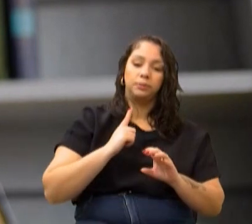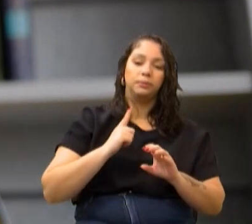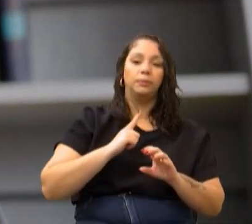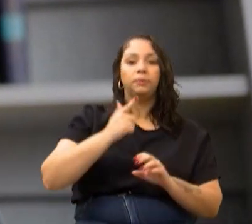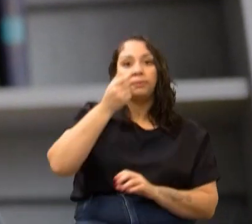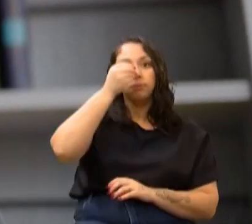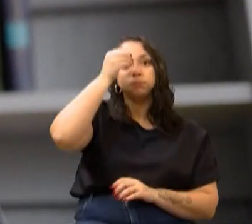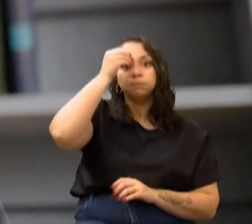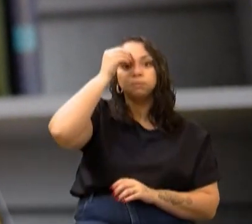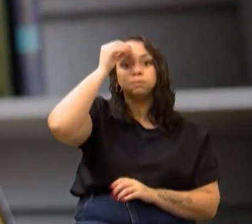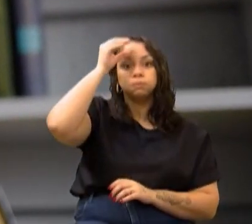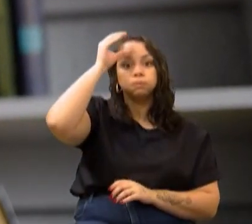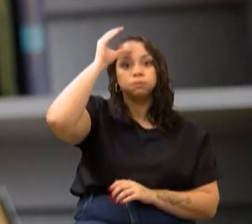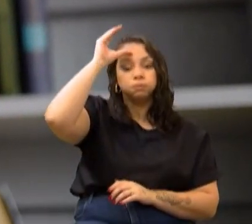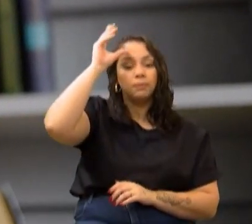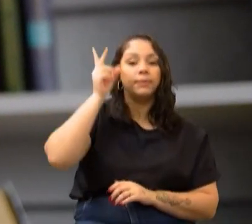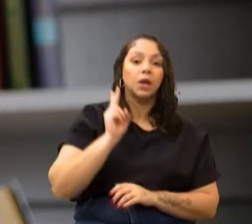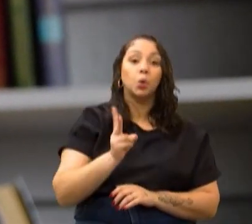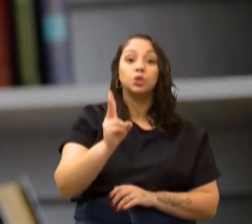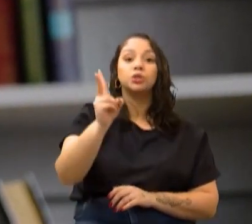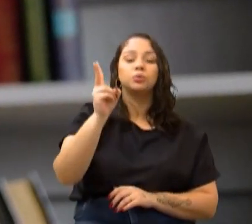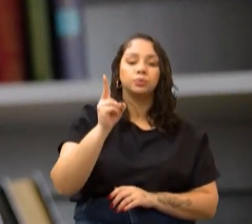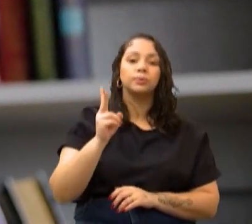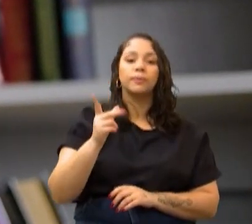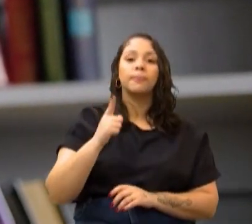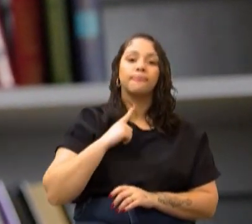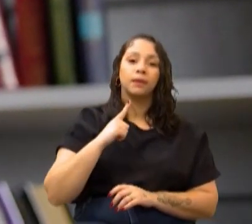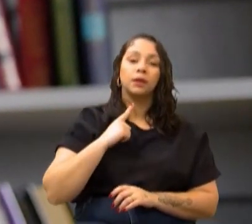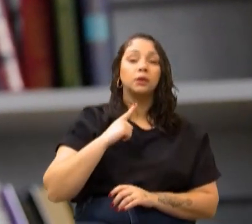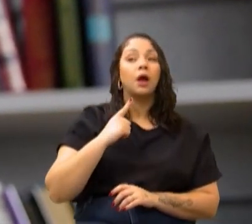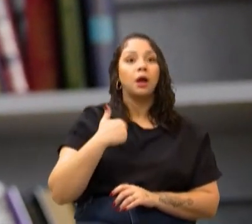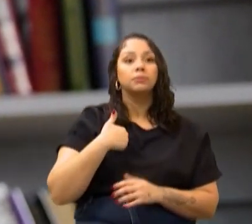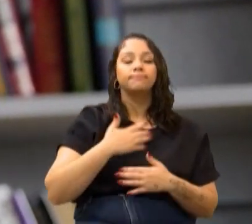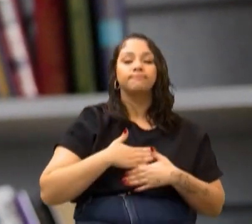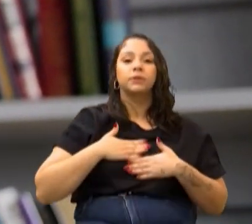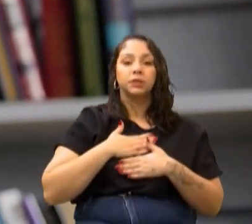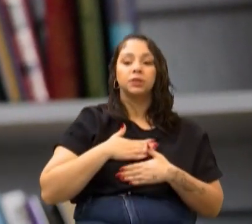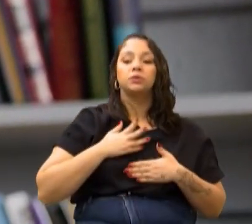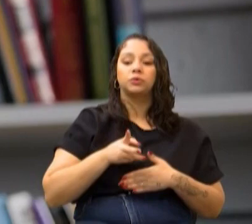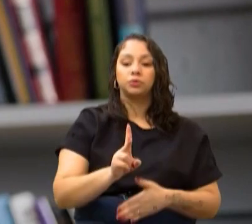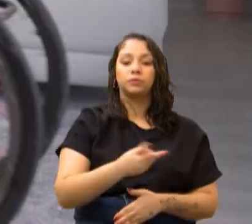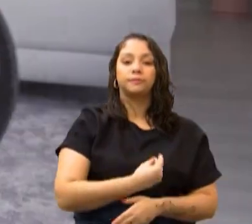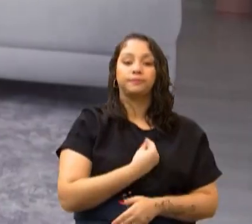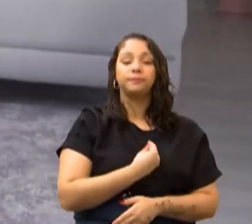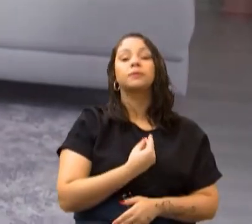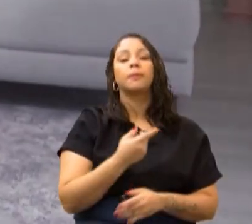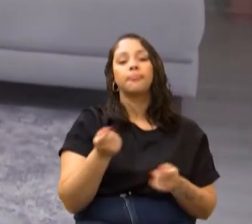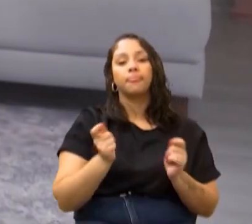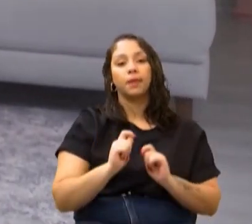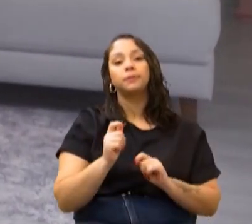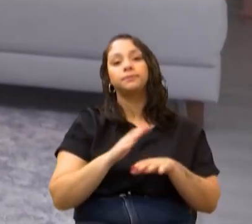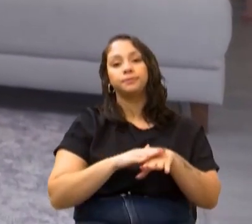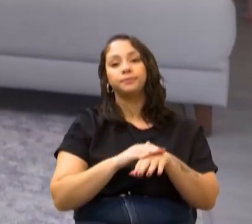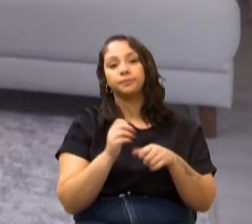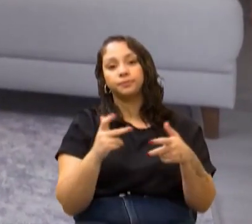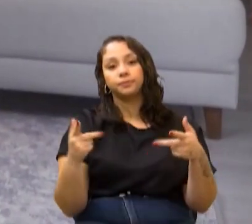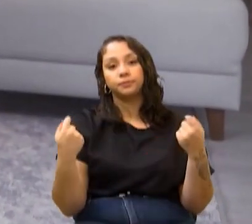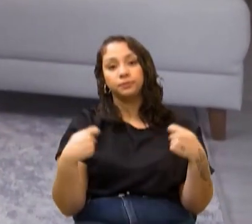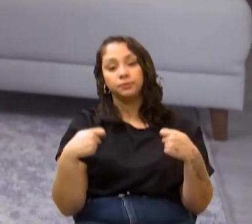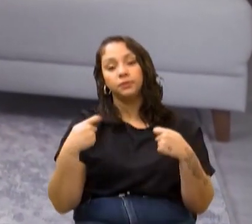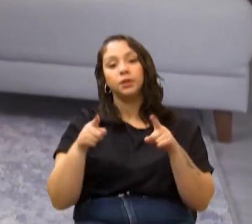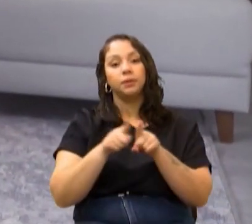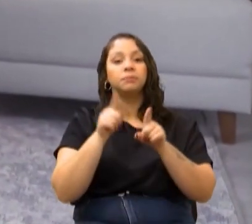que ele possa continuar desenvolvendo aquilo que ele gosta de fazer, aquilo que ele sente prazer, que traz dinheiro para ele e, a partir daí, que ele possa realizar